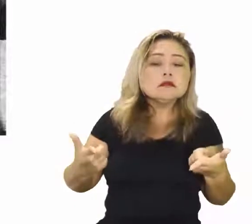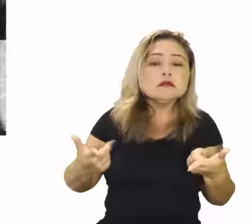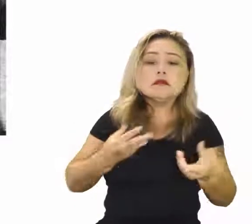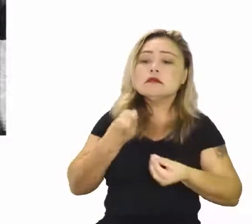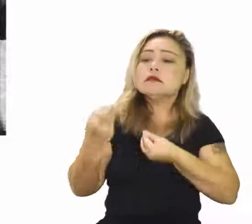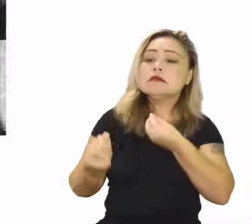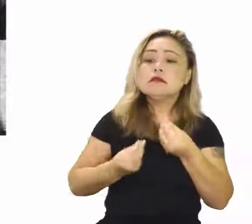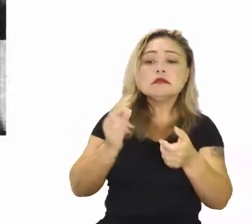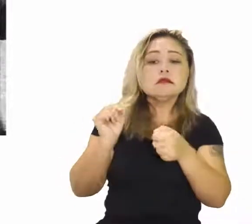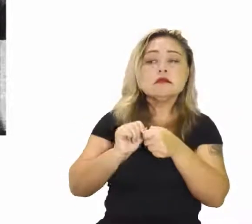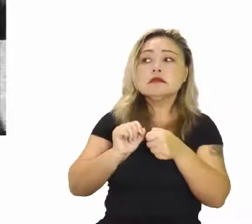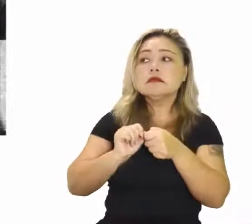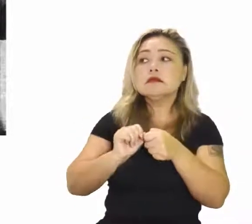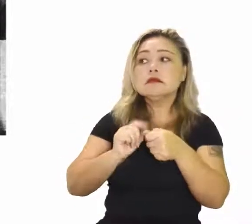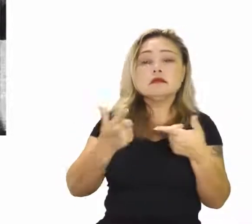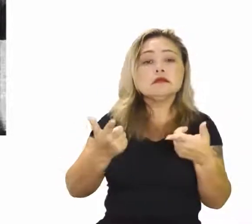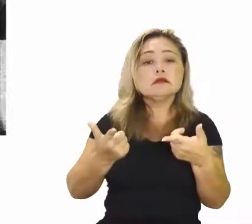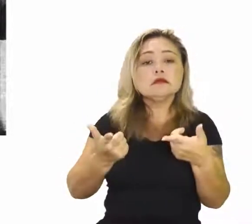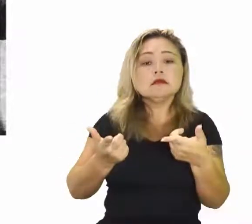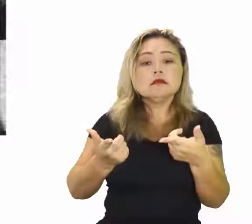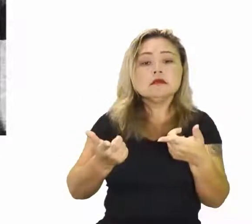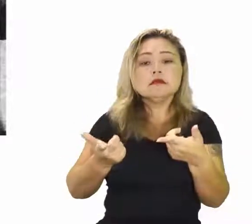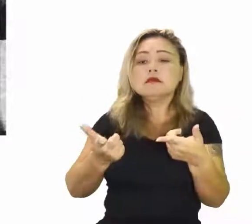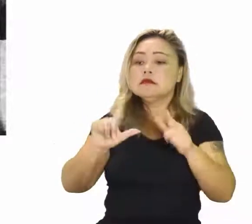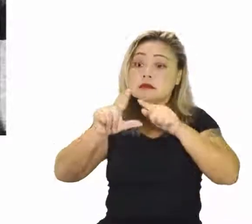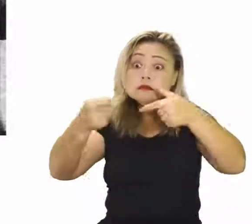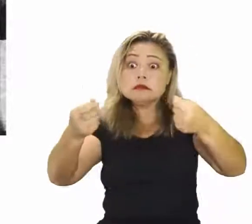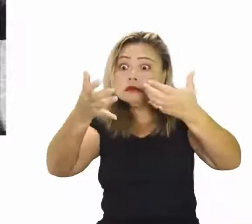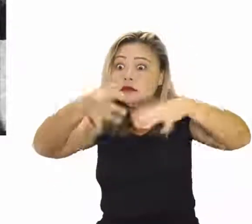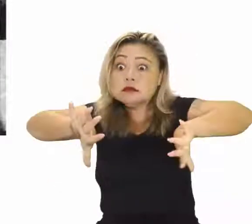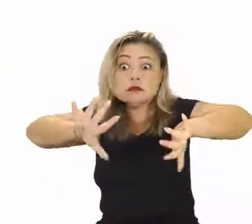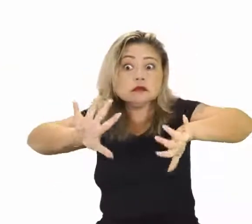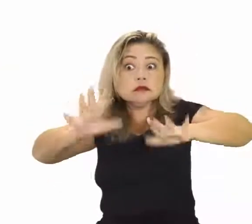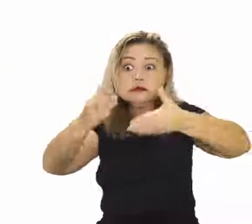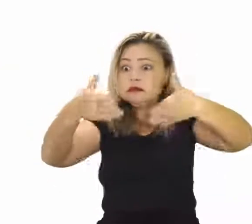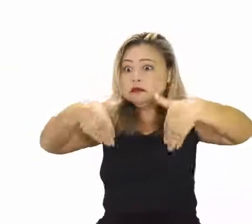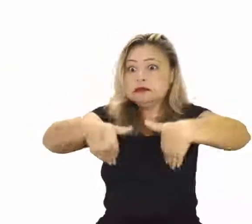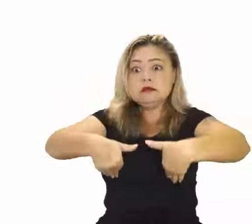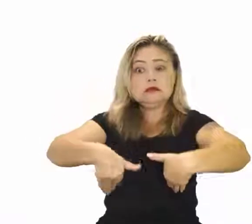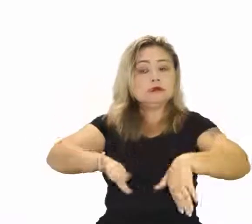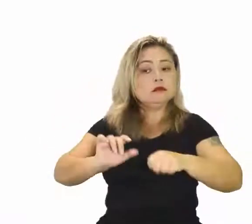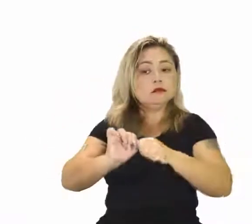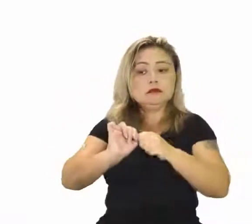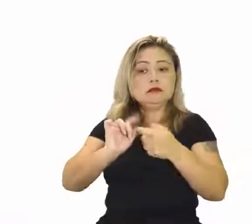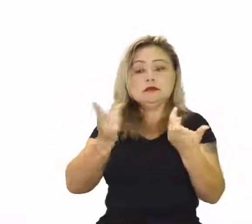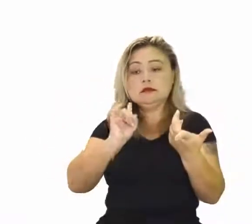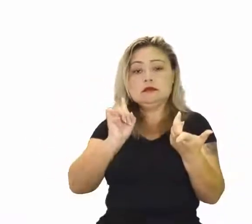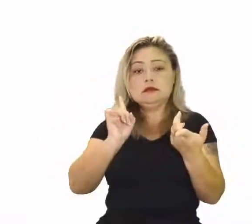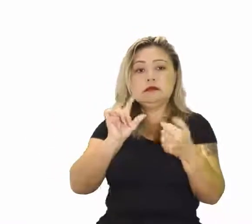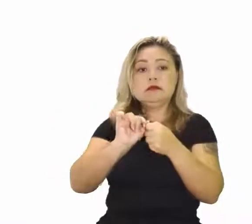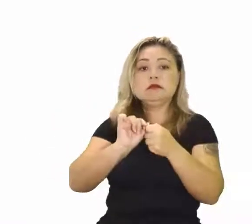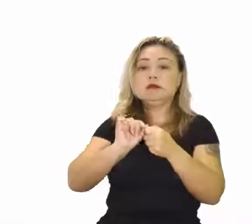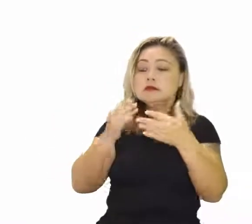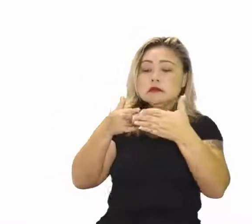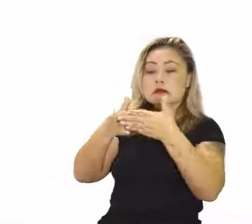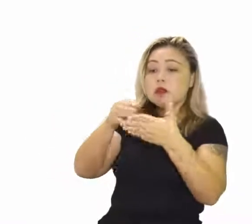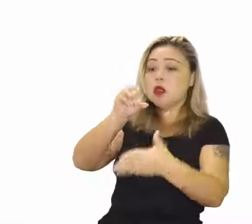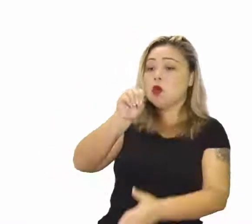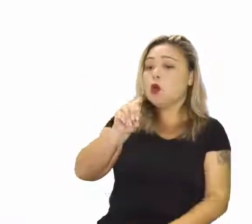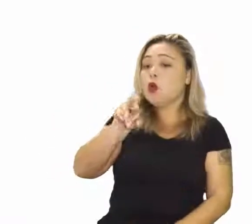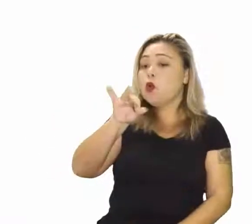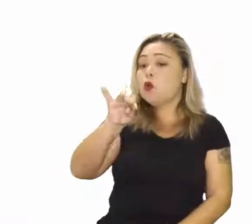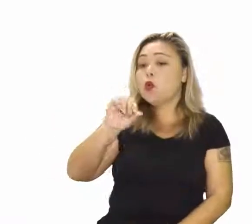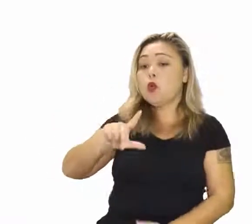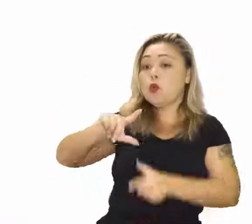Como fazer? Os japoneses não queriam se render. No Extremo Oriente,